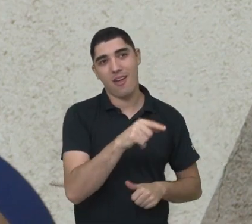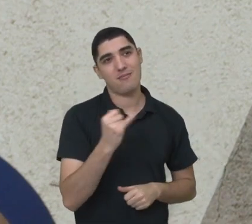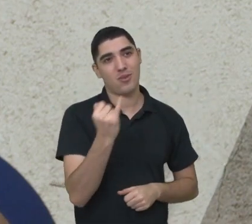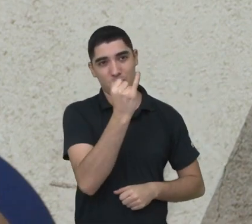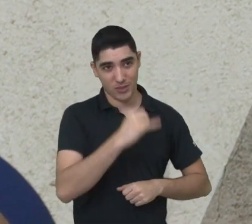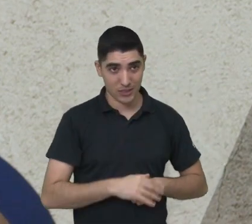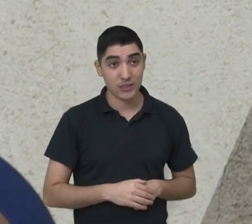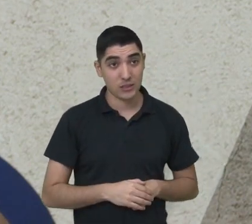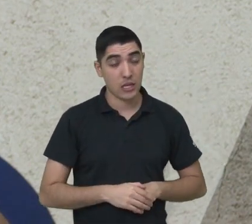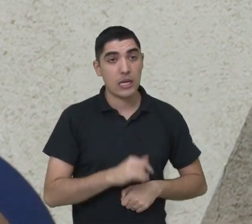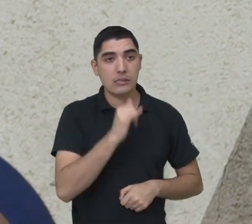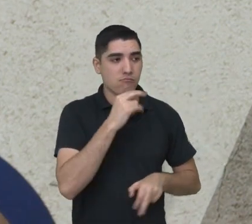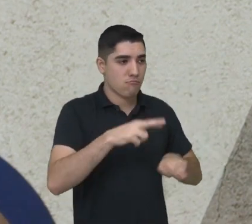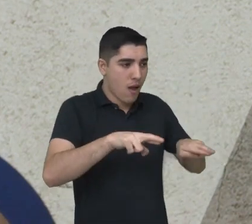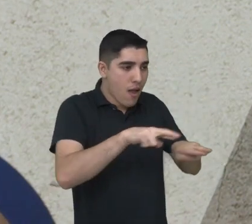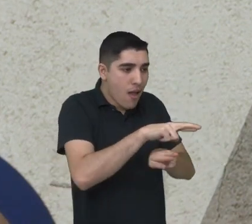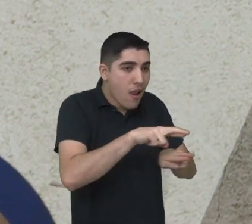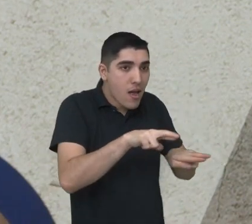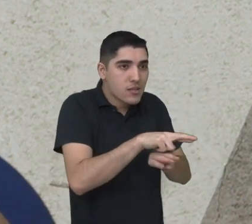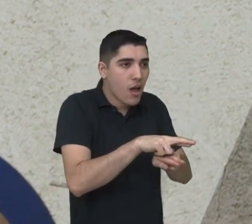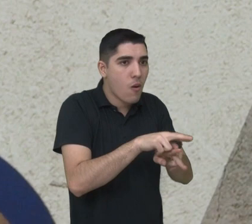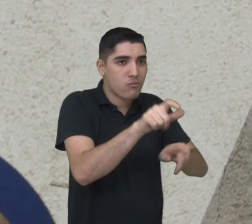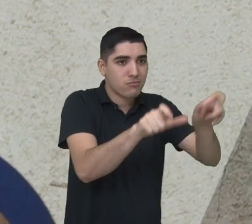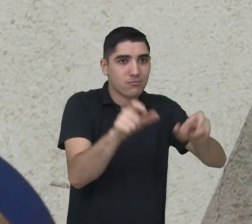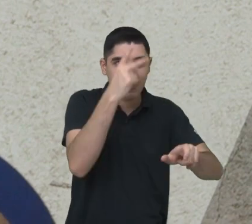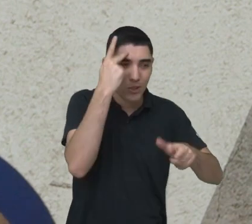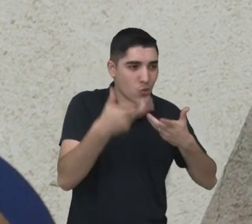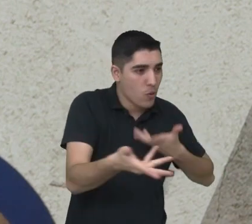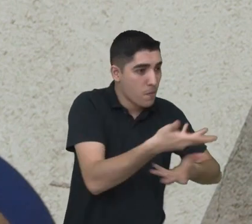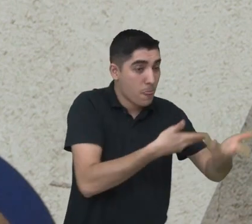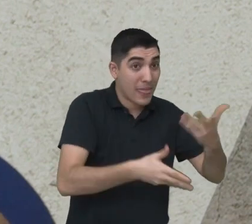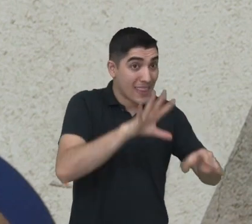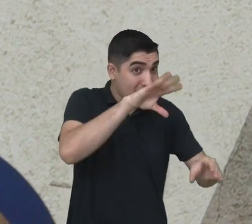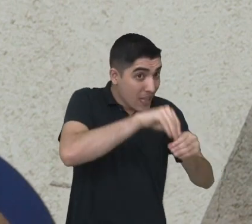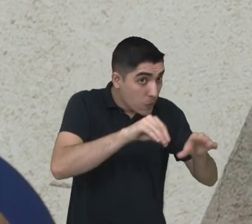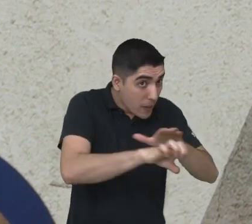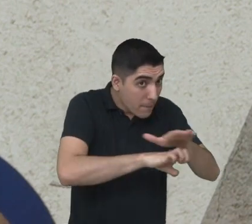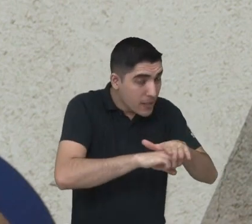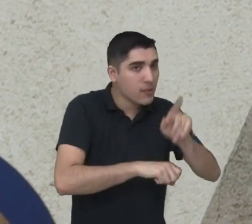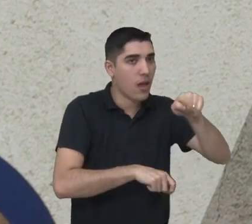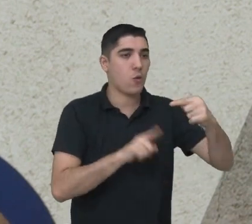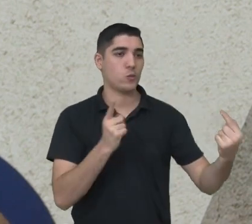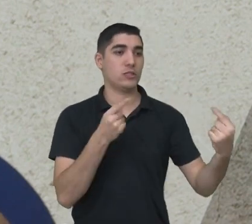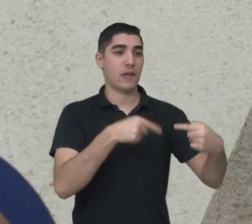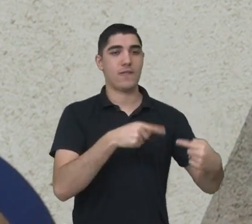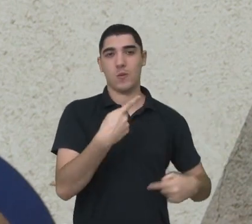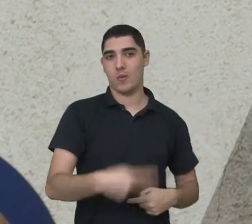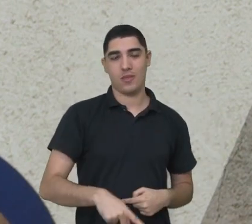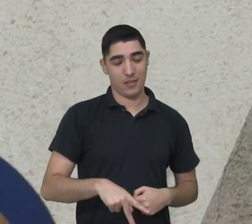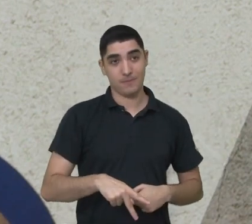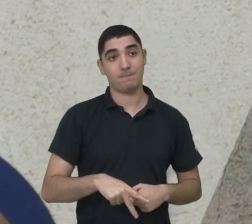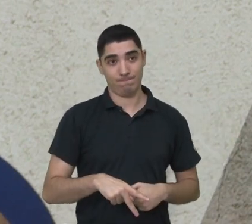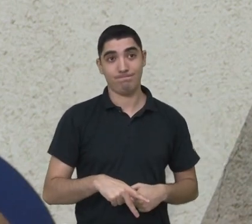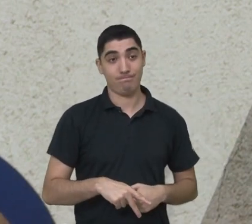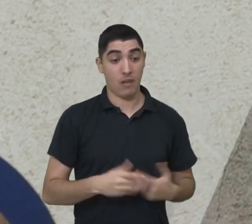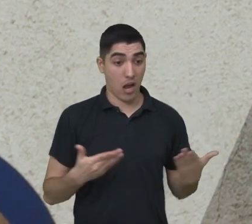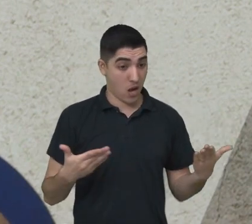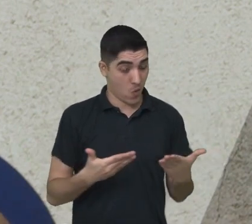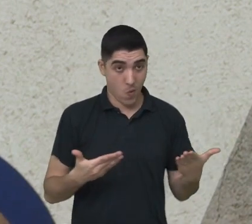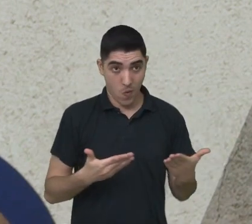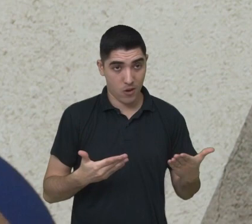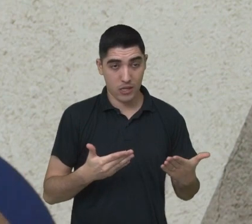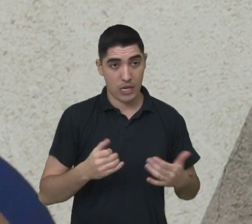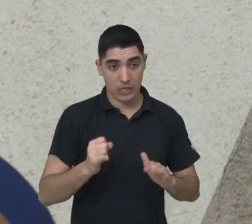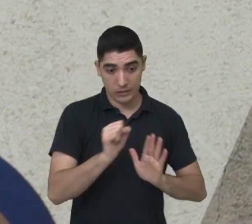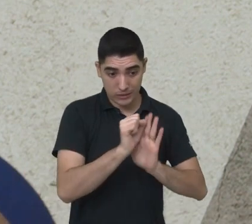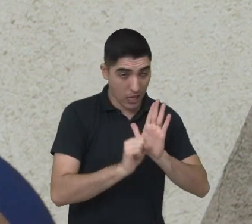trabalhar com essas relações humanas dentro da empresa hoje é o desafio do profissional do século XXI. Porque